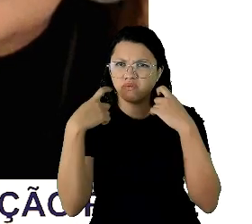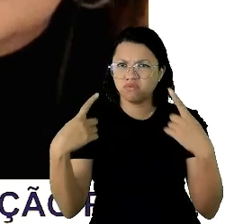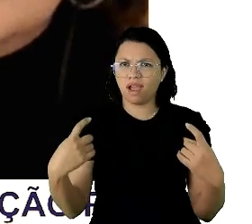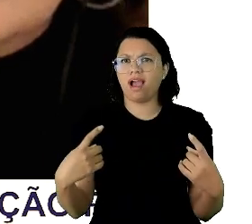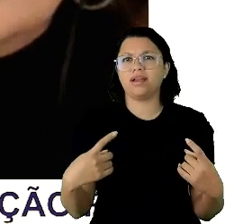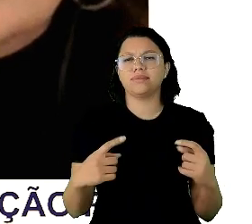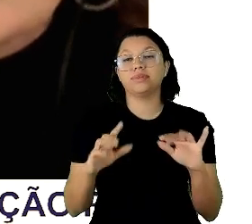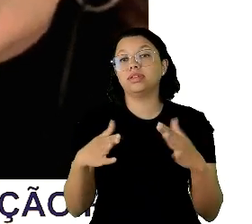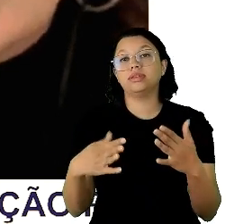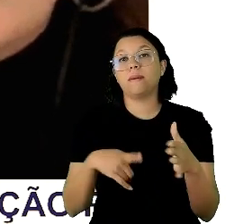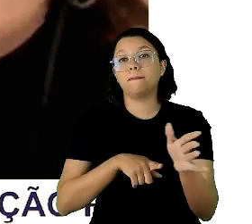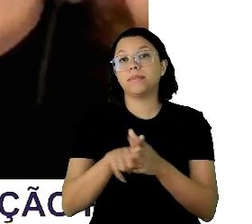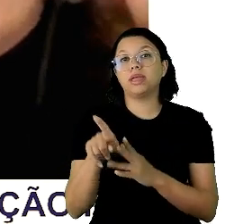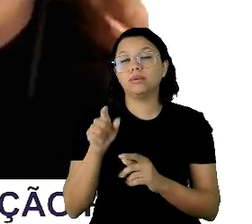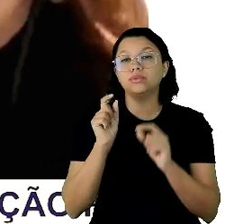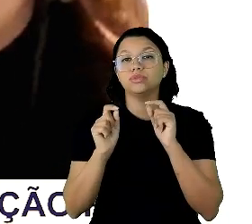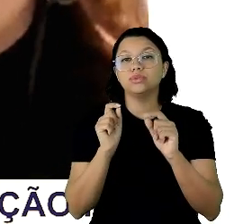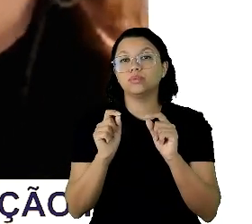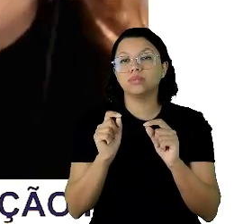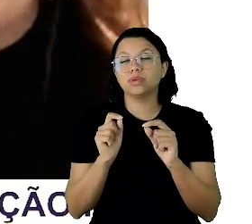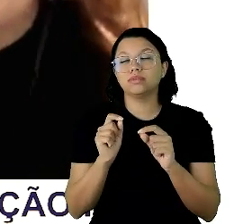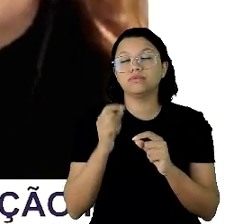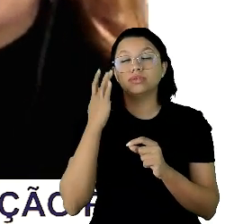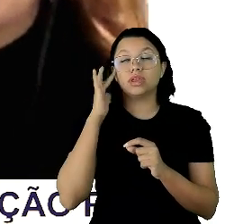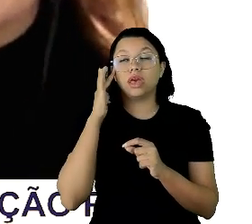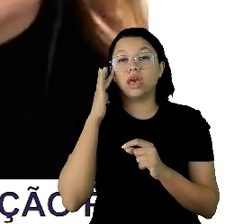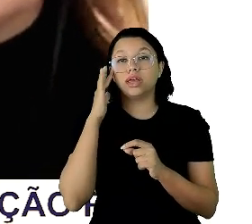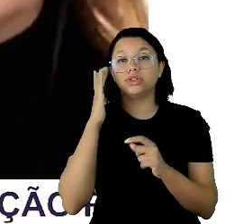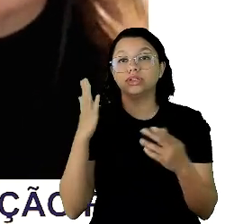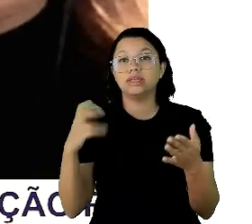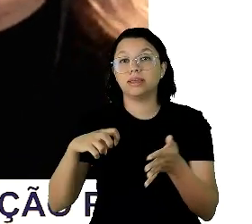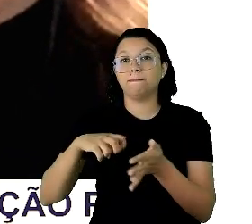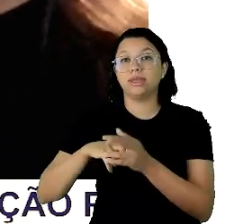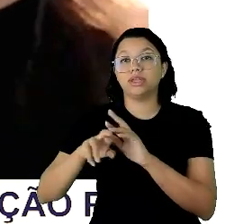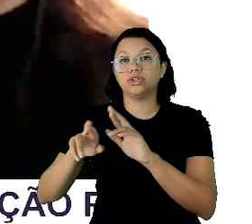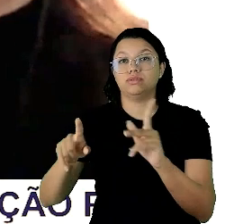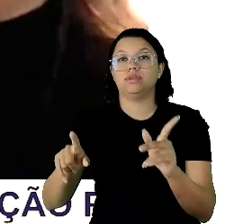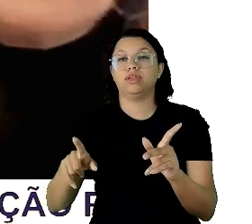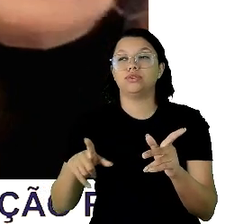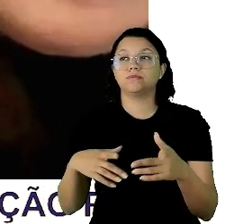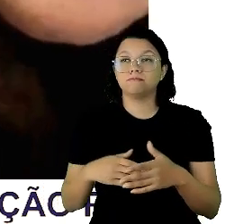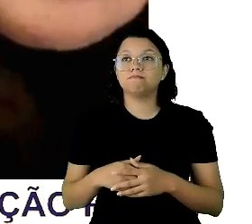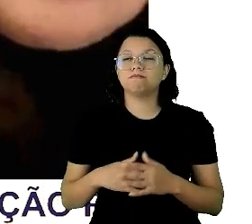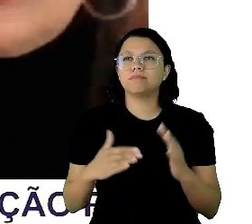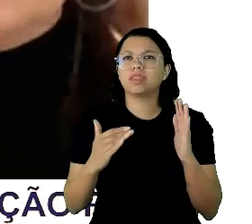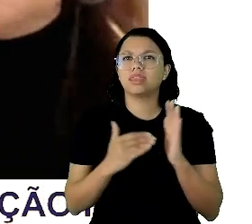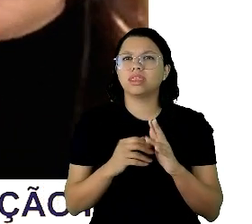medidas alternativas. Até pela pena, né?